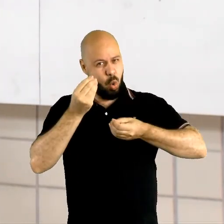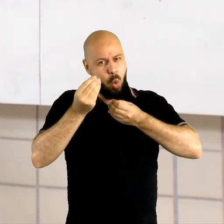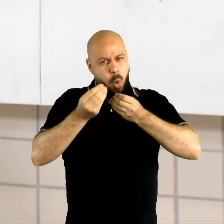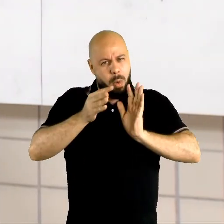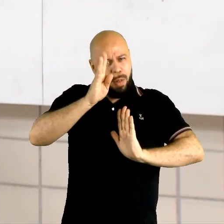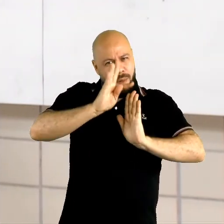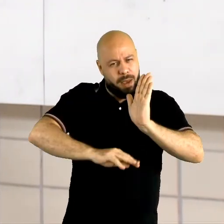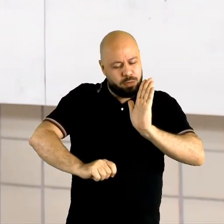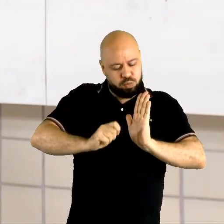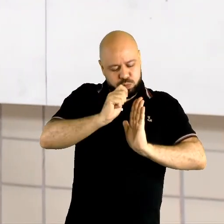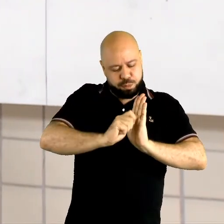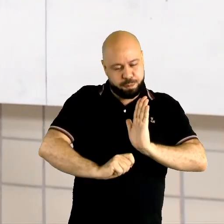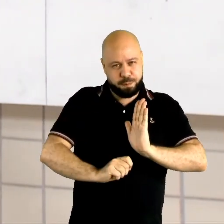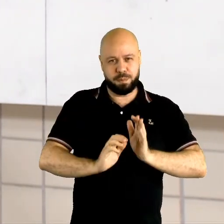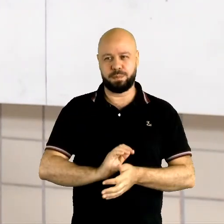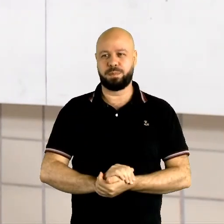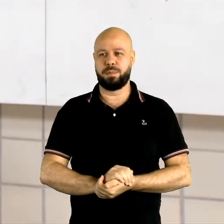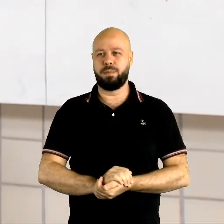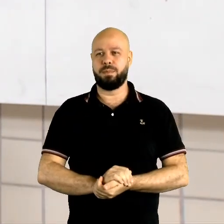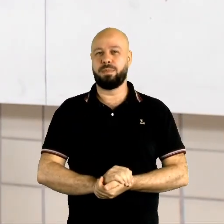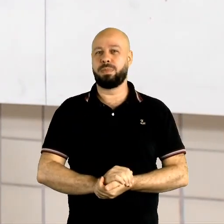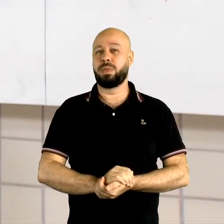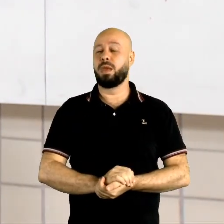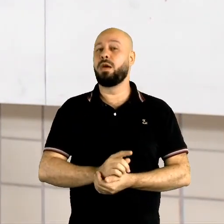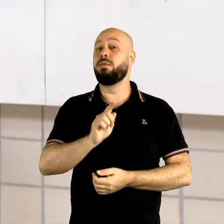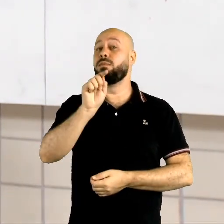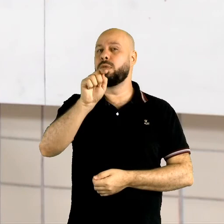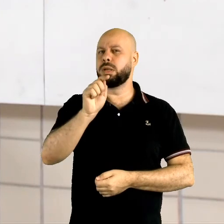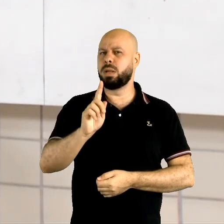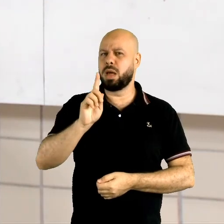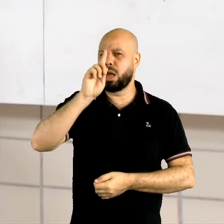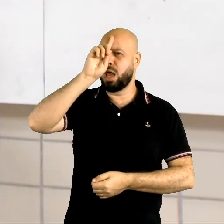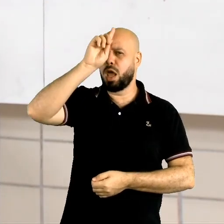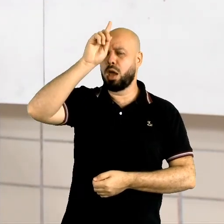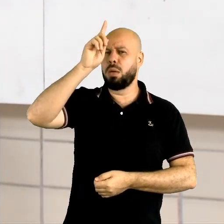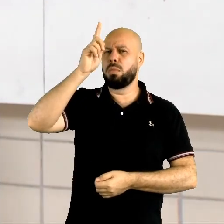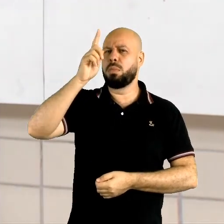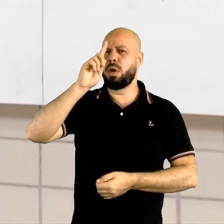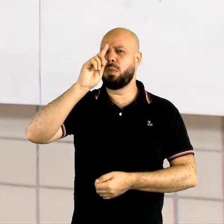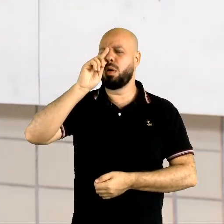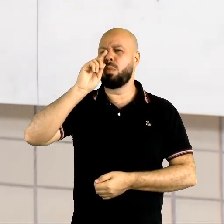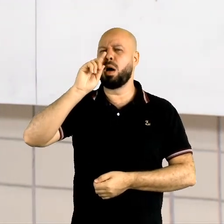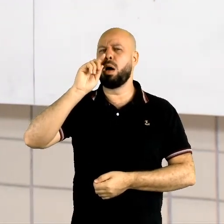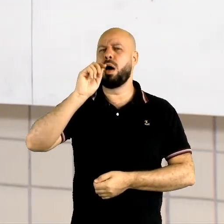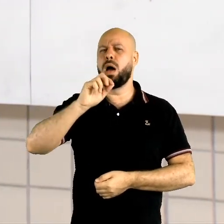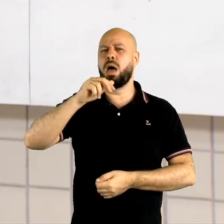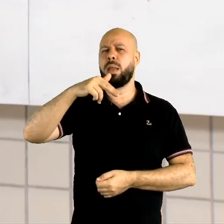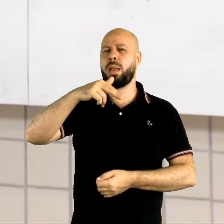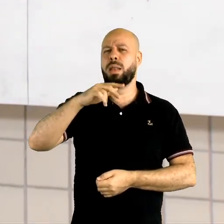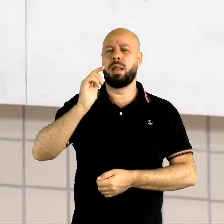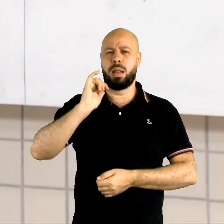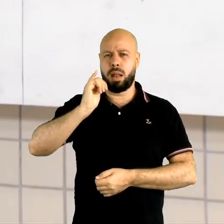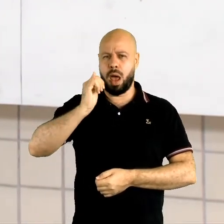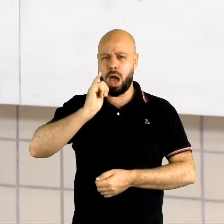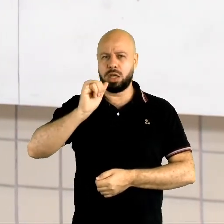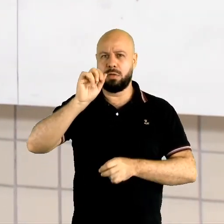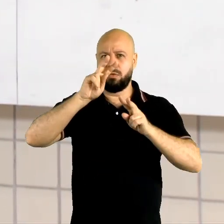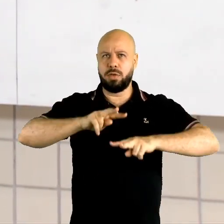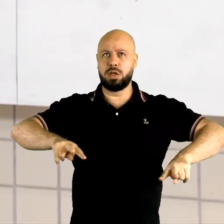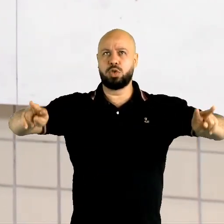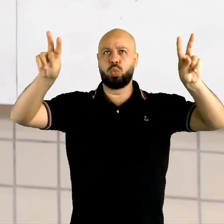a passo. Crie uma narrativa visual utilizando letras,